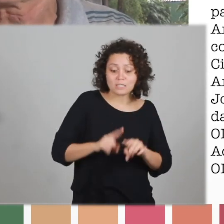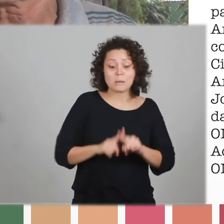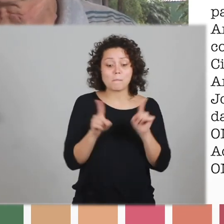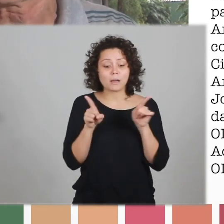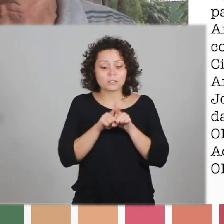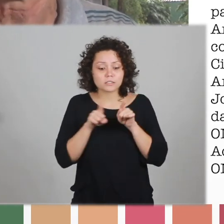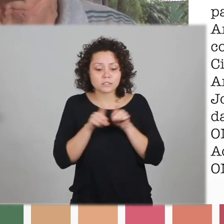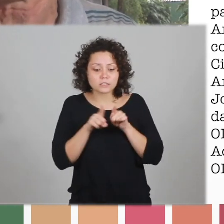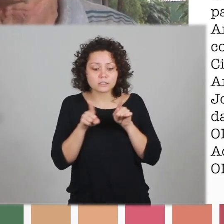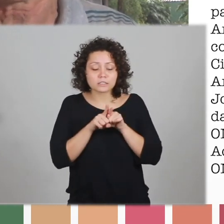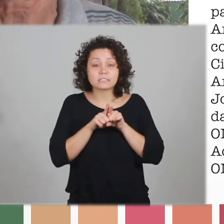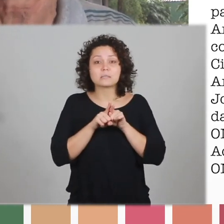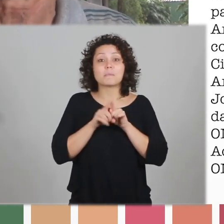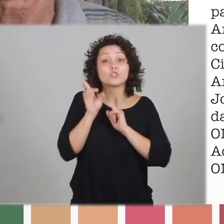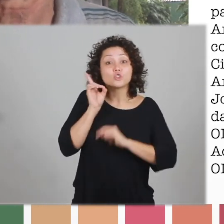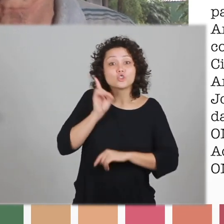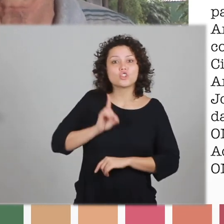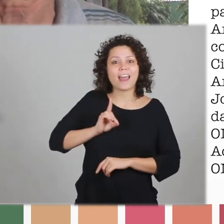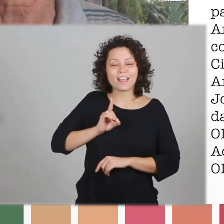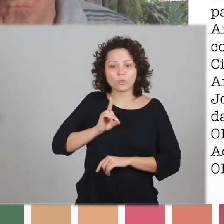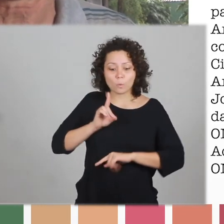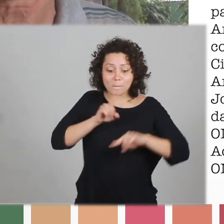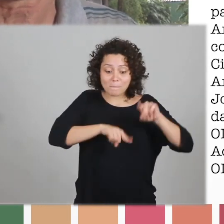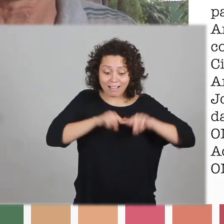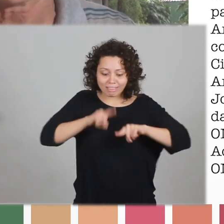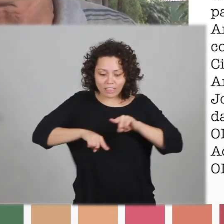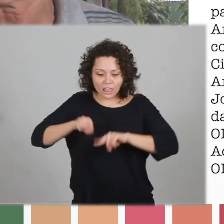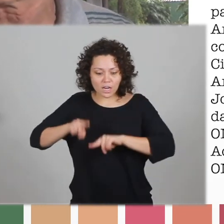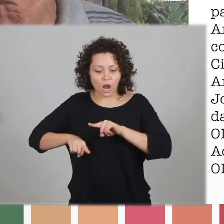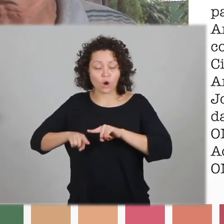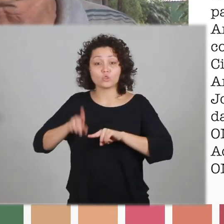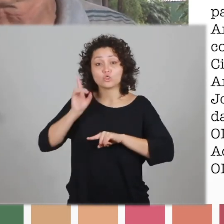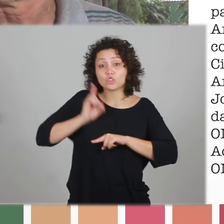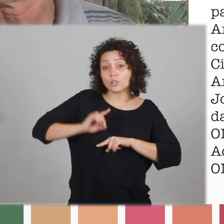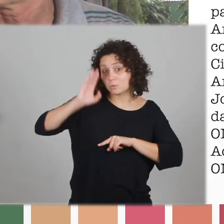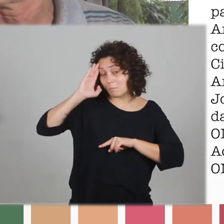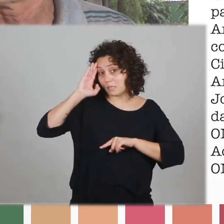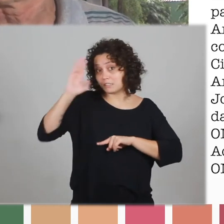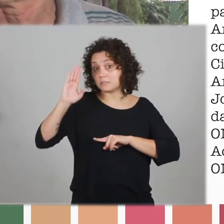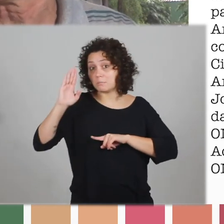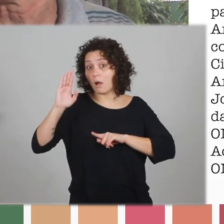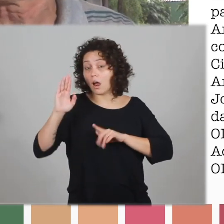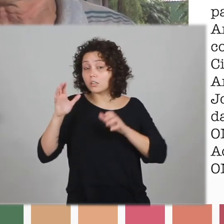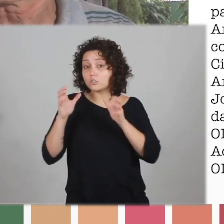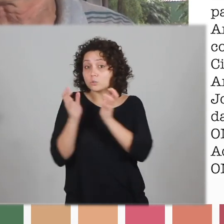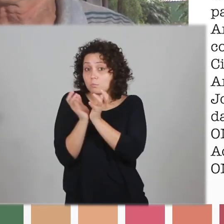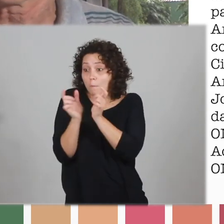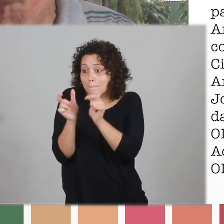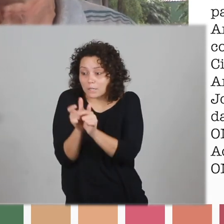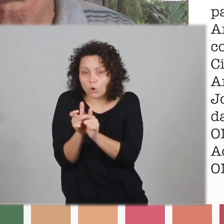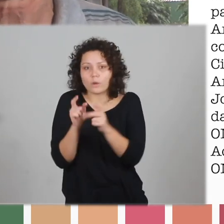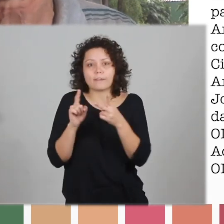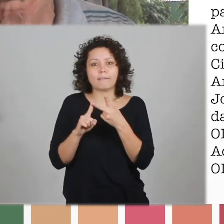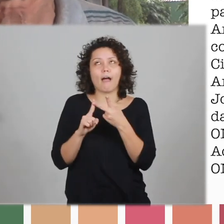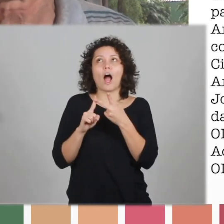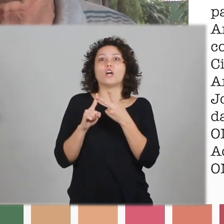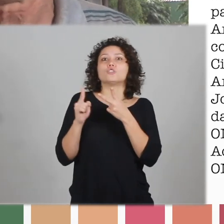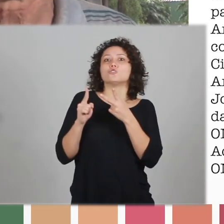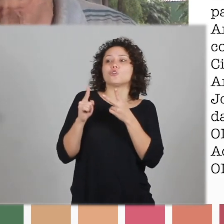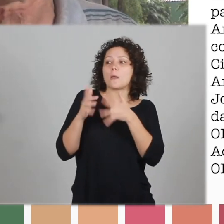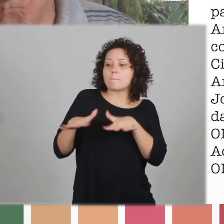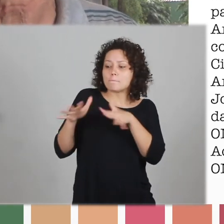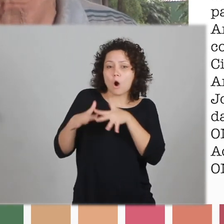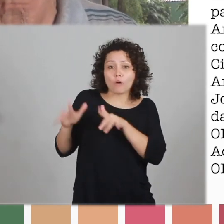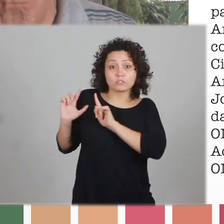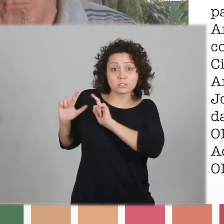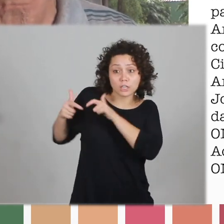chamam também de direitos materiais, direitos fundamentais de minorias, de povos indígenas, de povos tradicionais, mas,